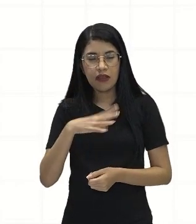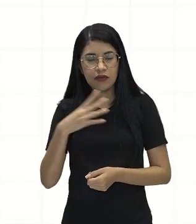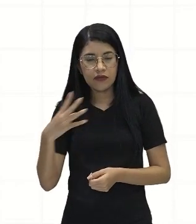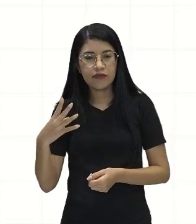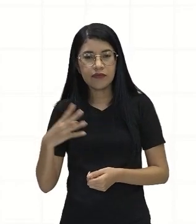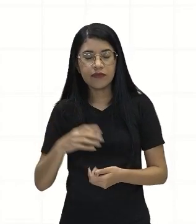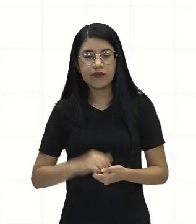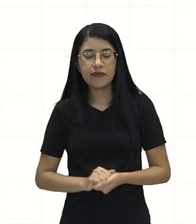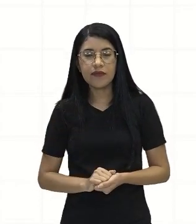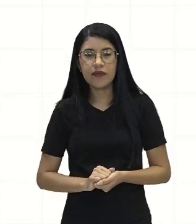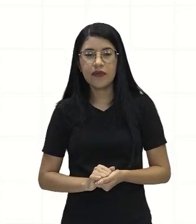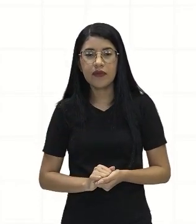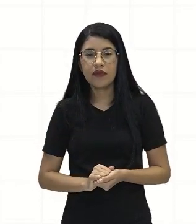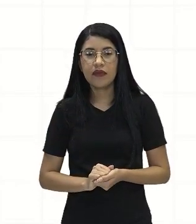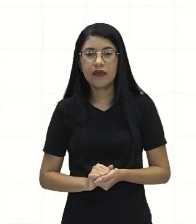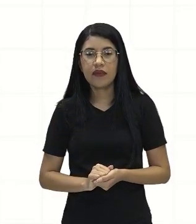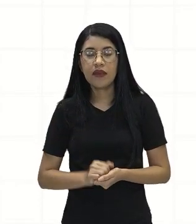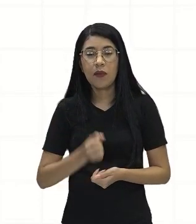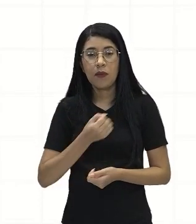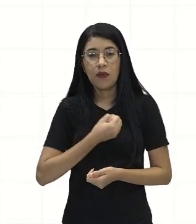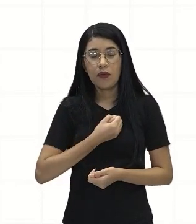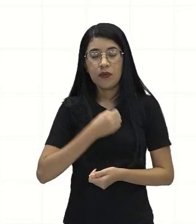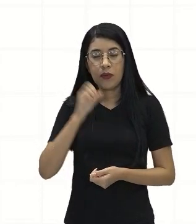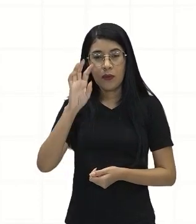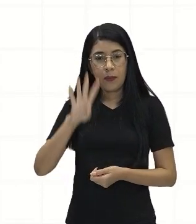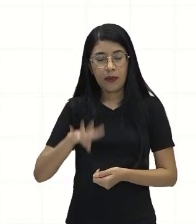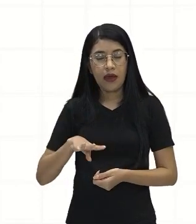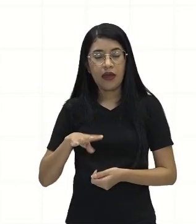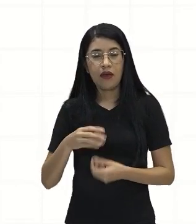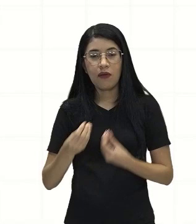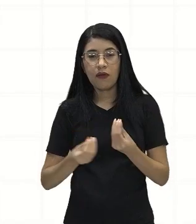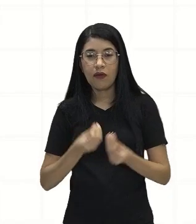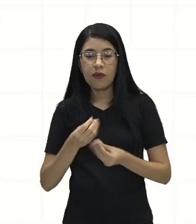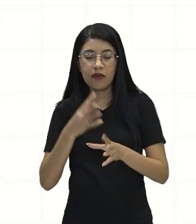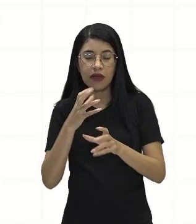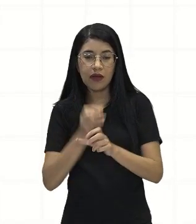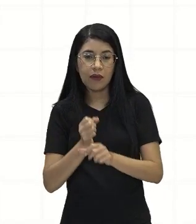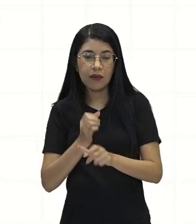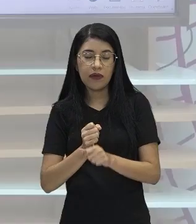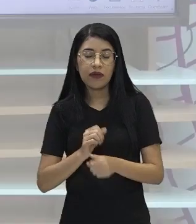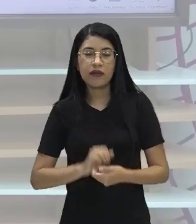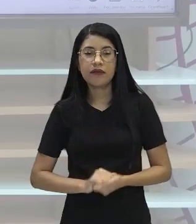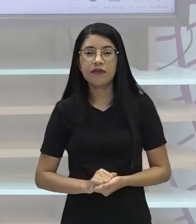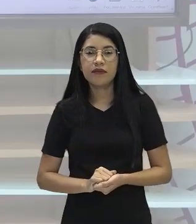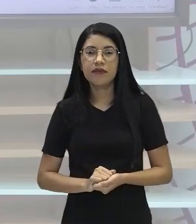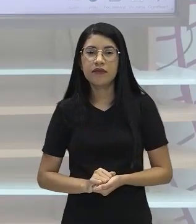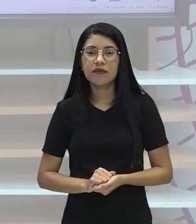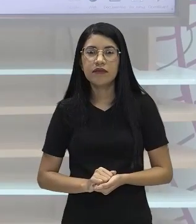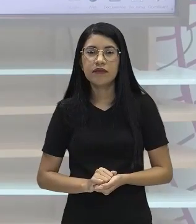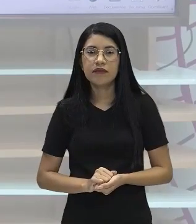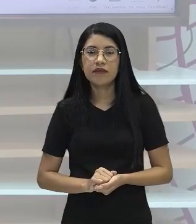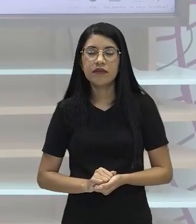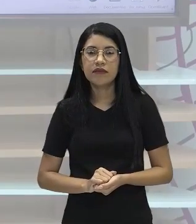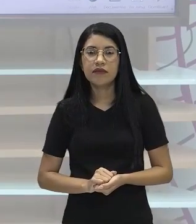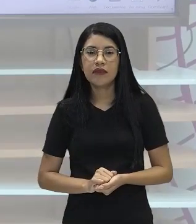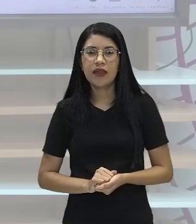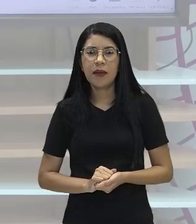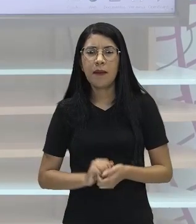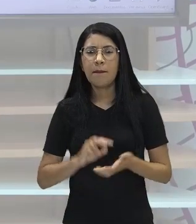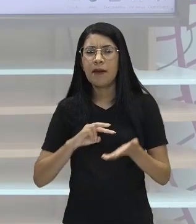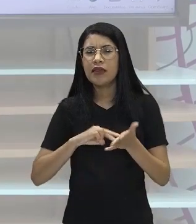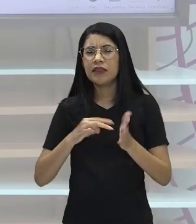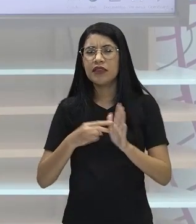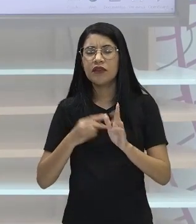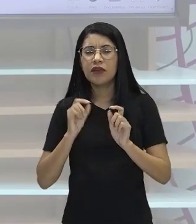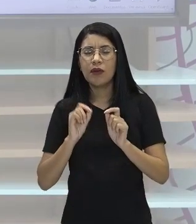para calcular uma raiz exata. Aí você poderia perguntar, mas o que é a